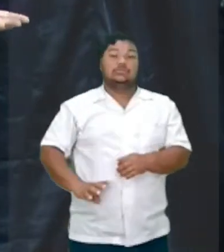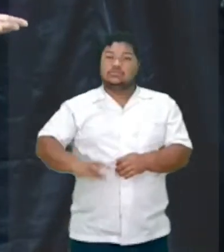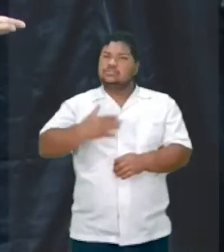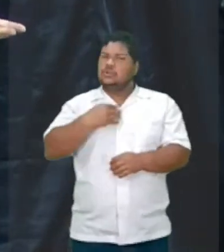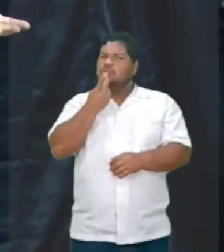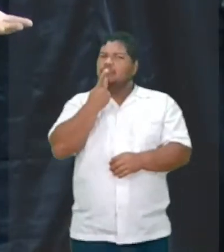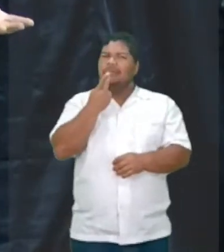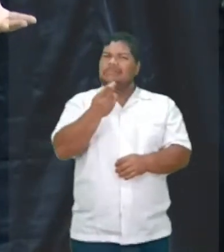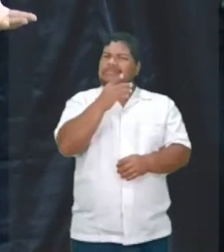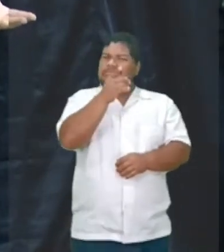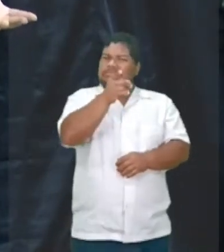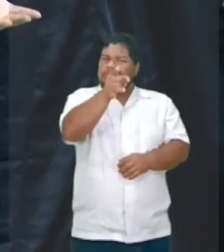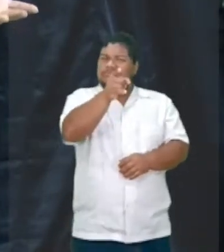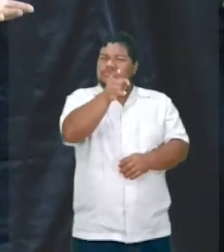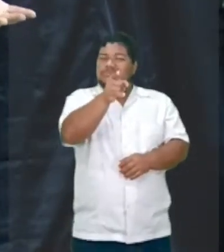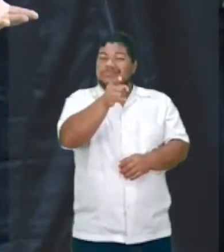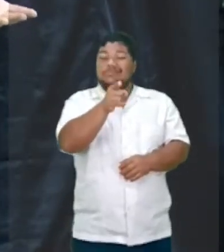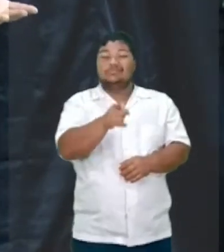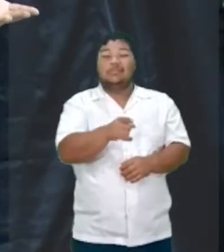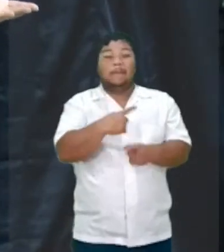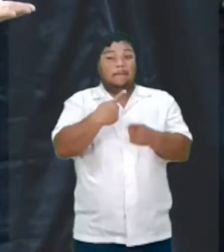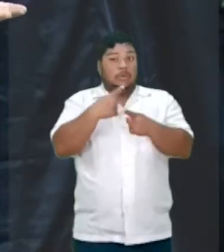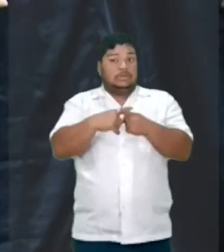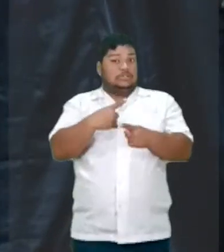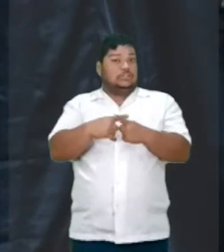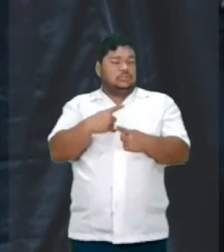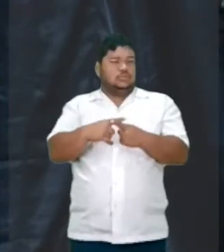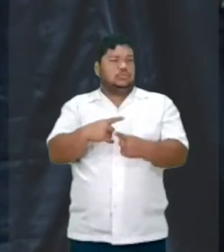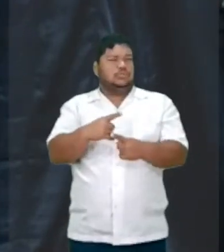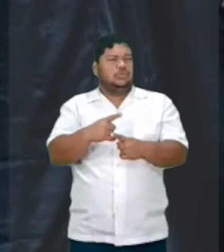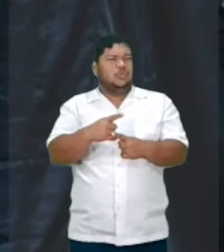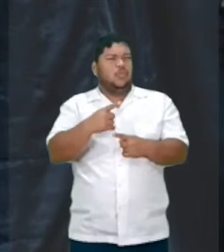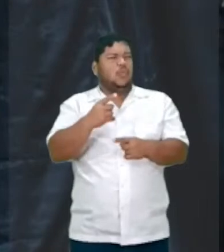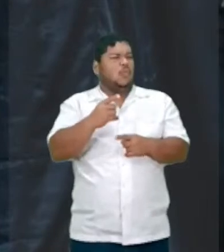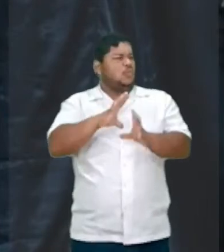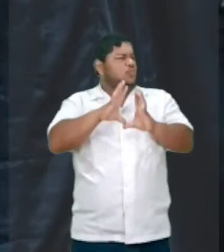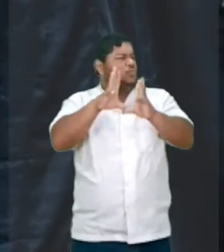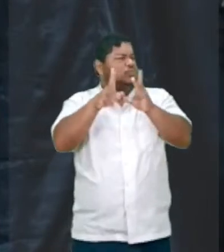isso para você, porque tem tudo a ver com o capítulo 40.